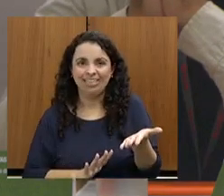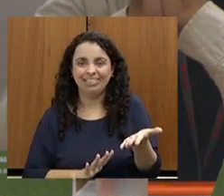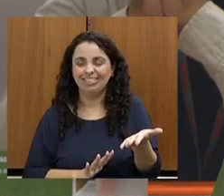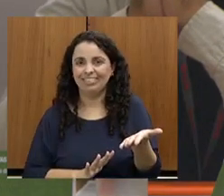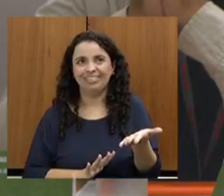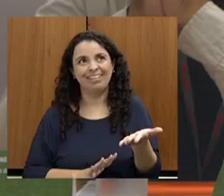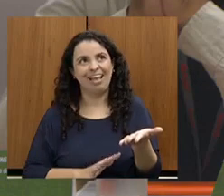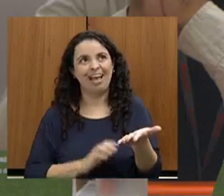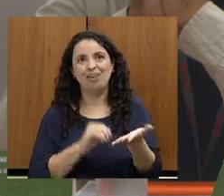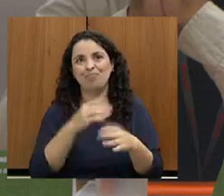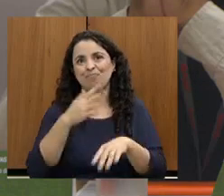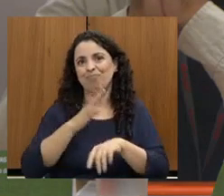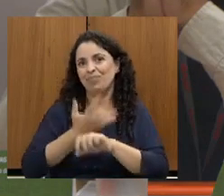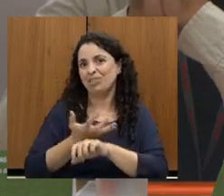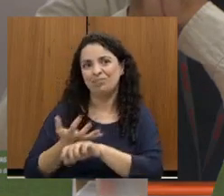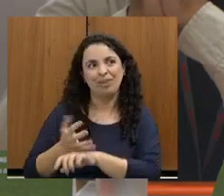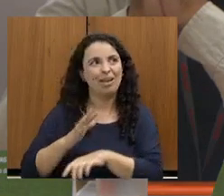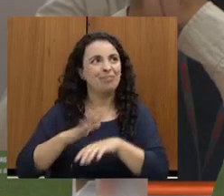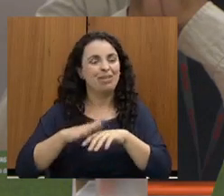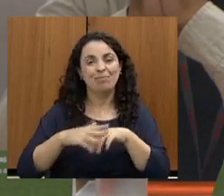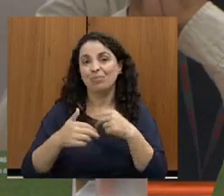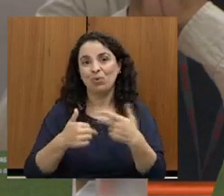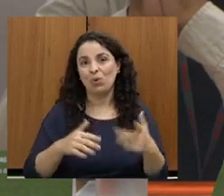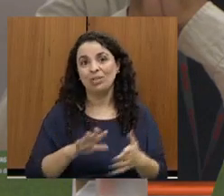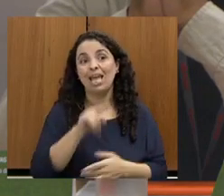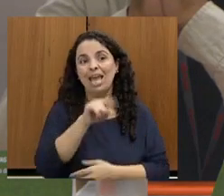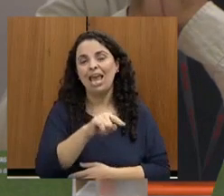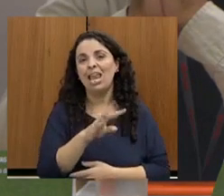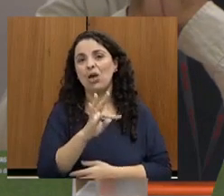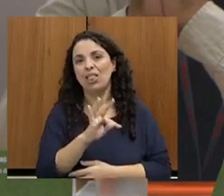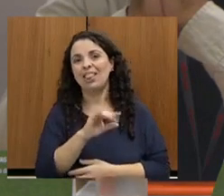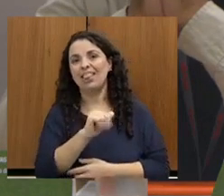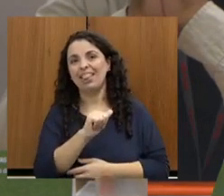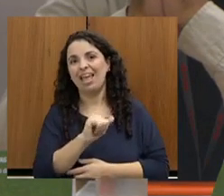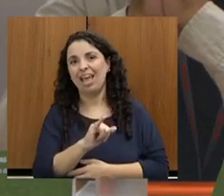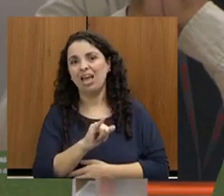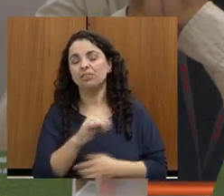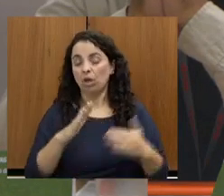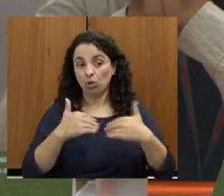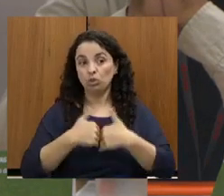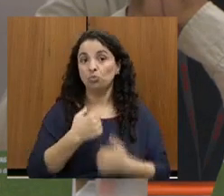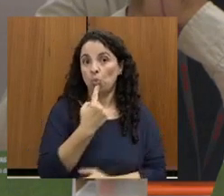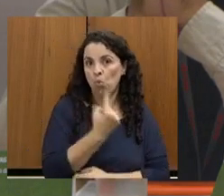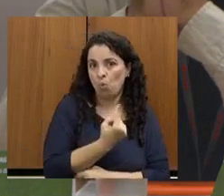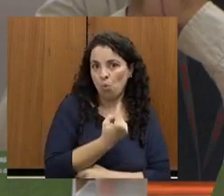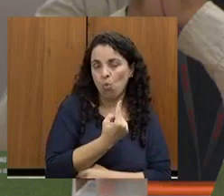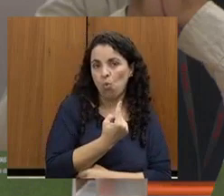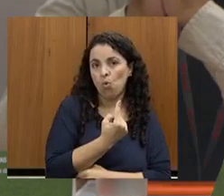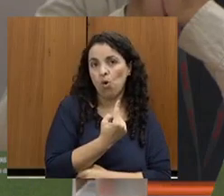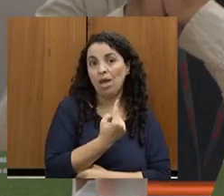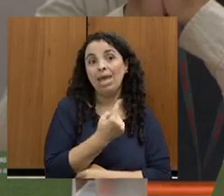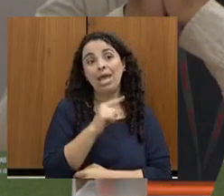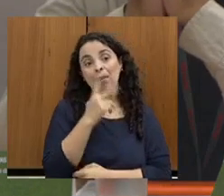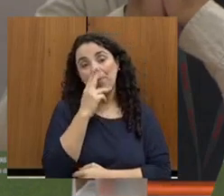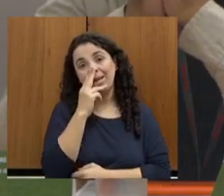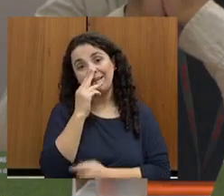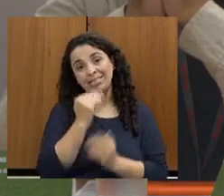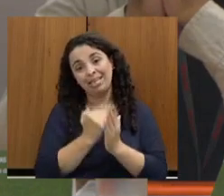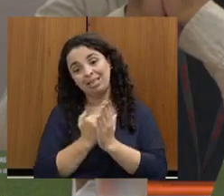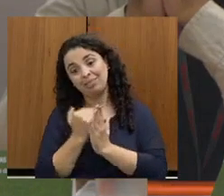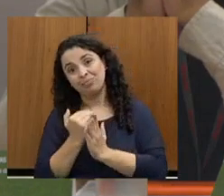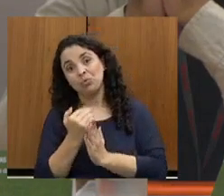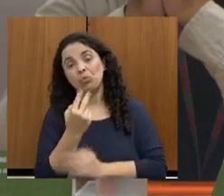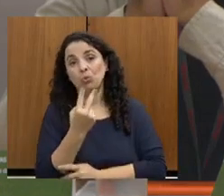estar indo para o 2, porque ele está tendo crises graves e ele fica não verbal no meio das crises, só quem é mãe de teia sabe o que é isso.